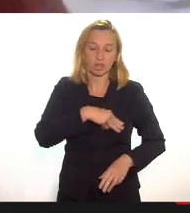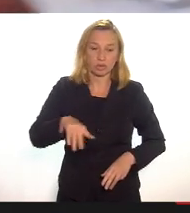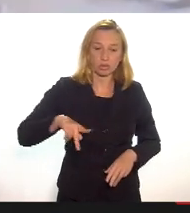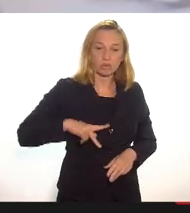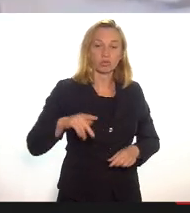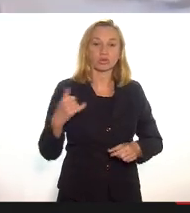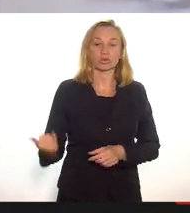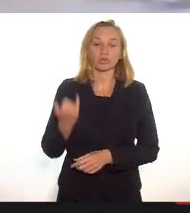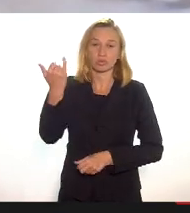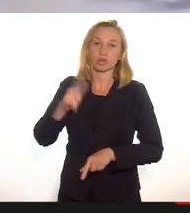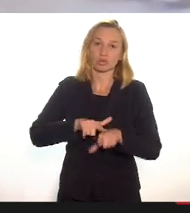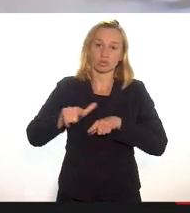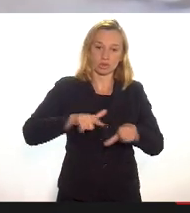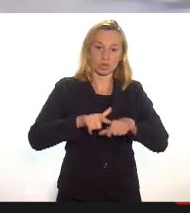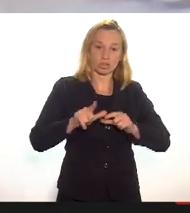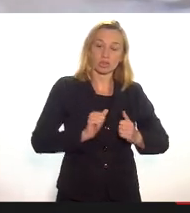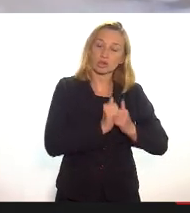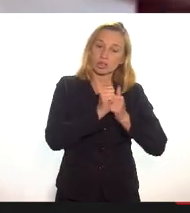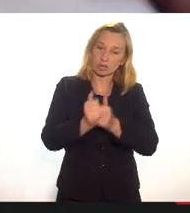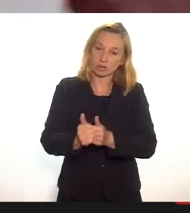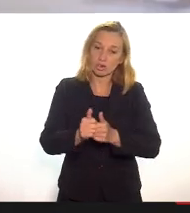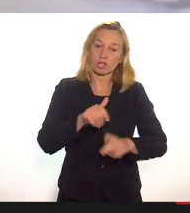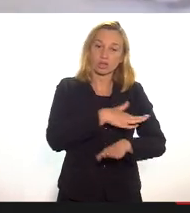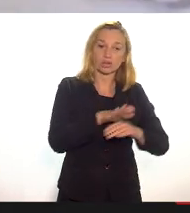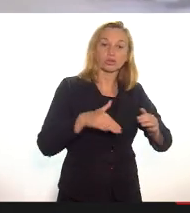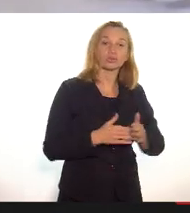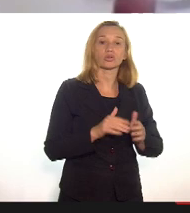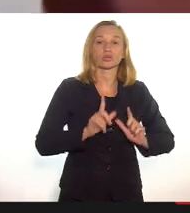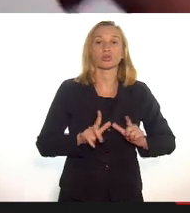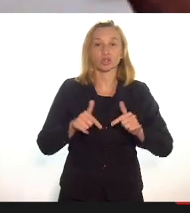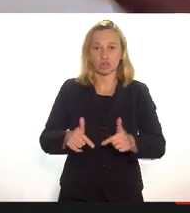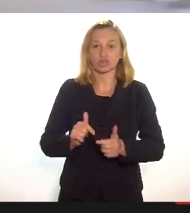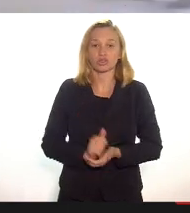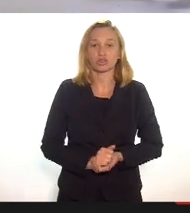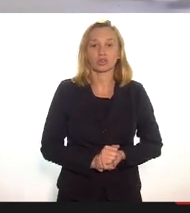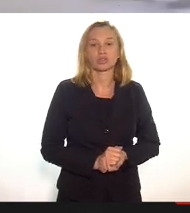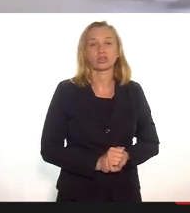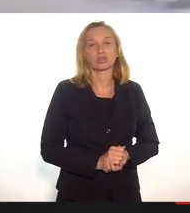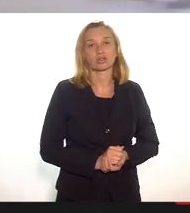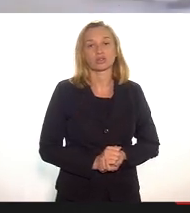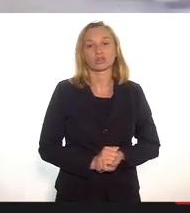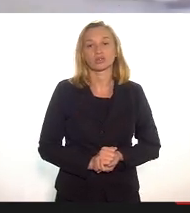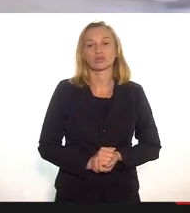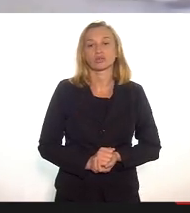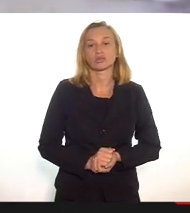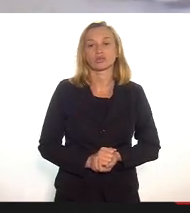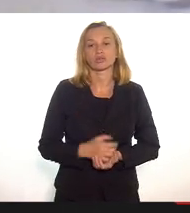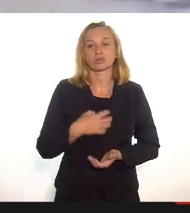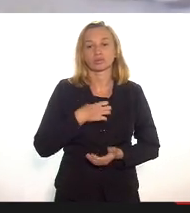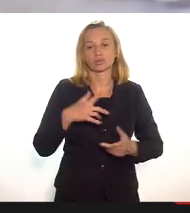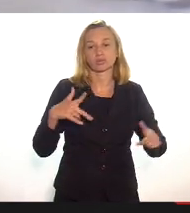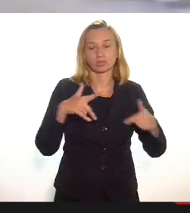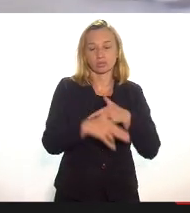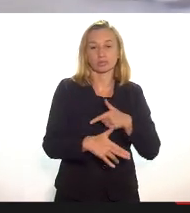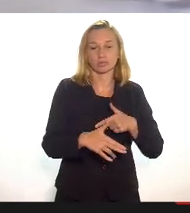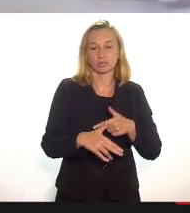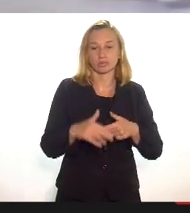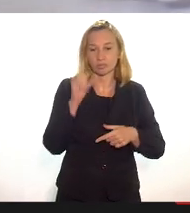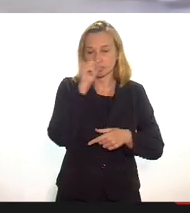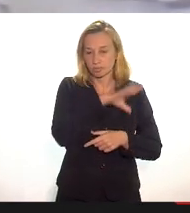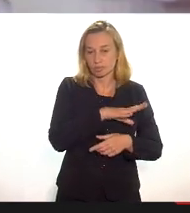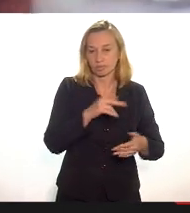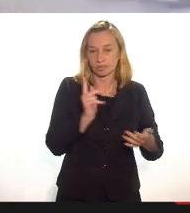papel importante de auxiliar em todas essas ações que têm sido adentradas no sentido de impedir que esse absurdo